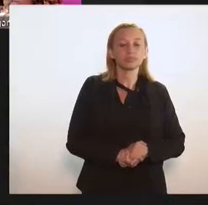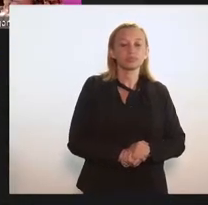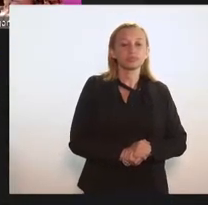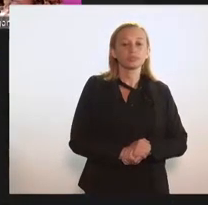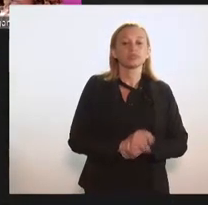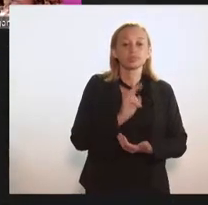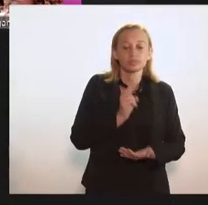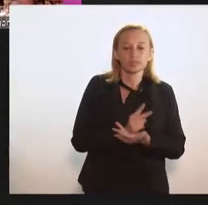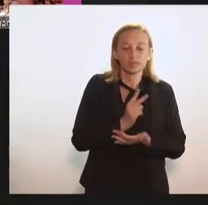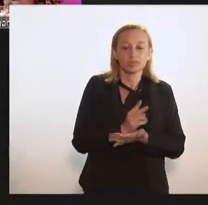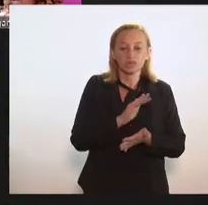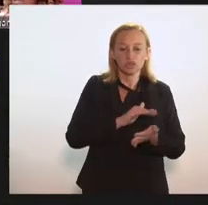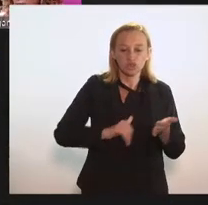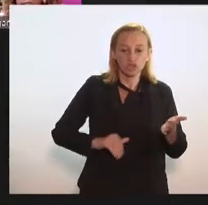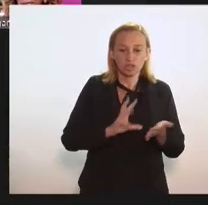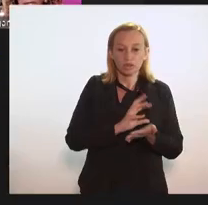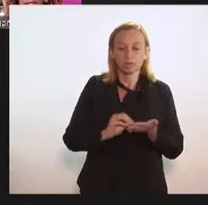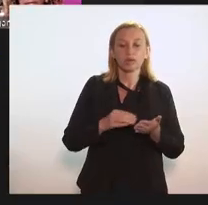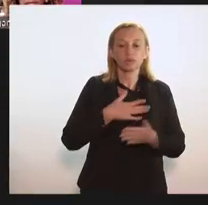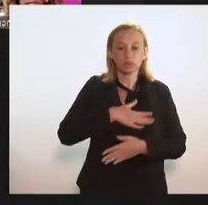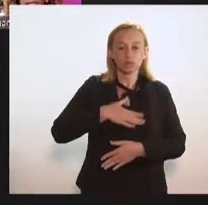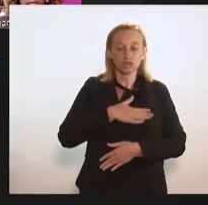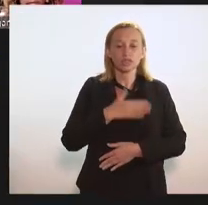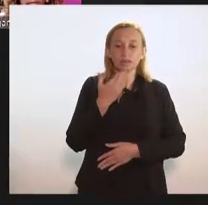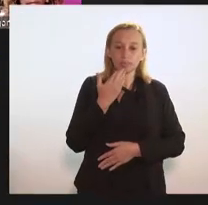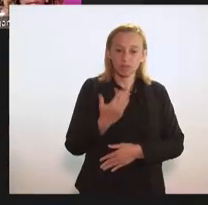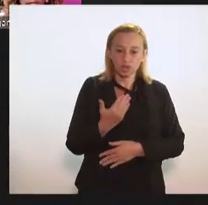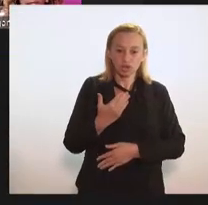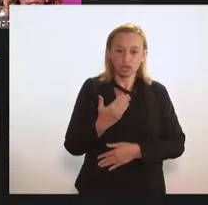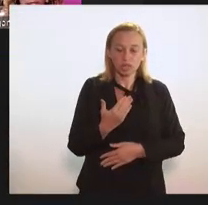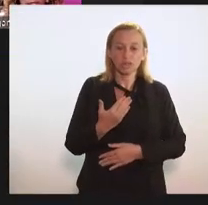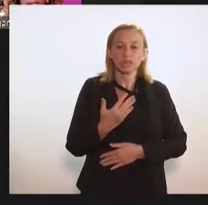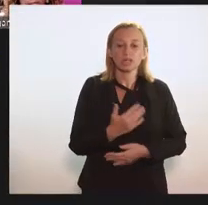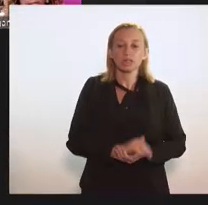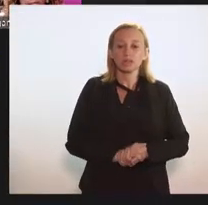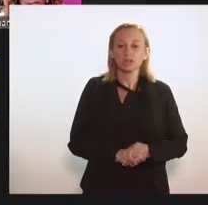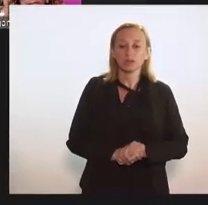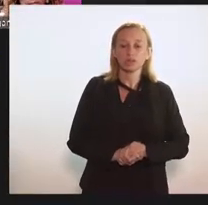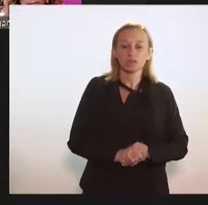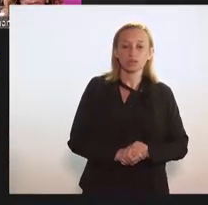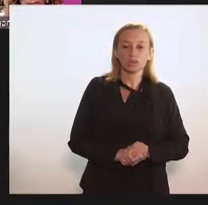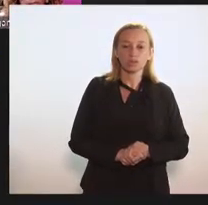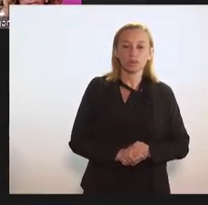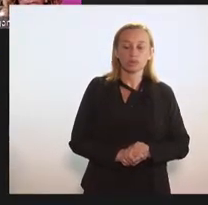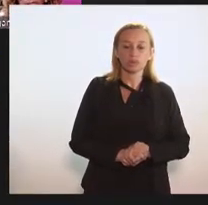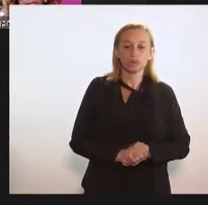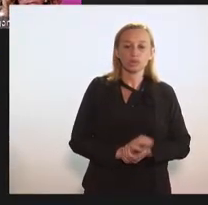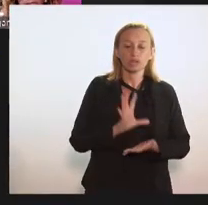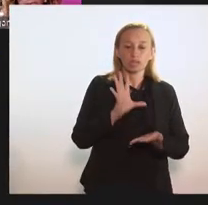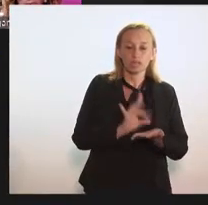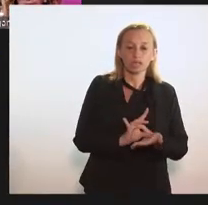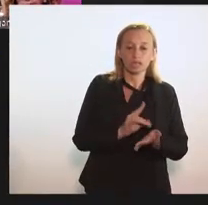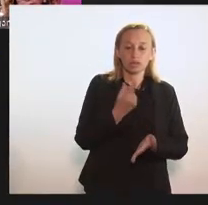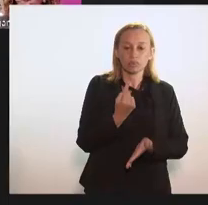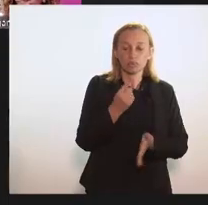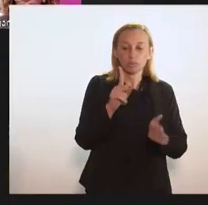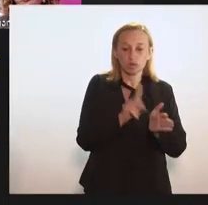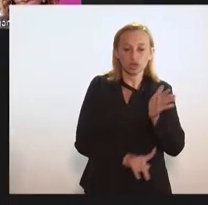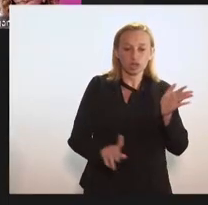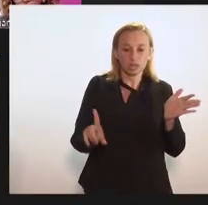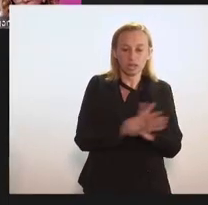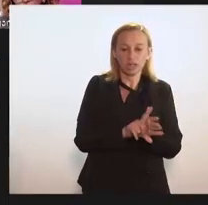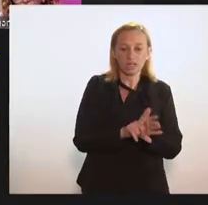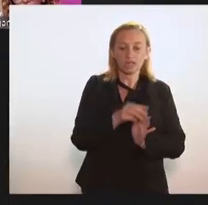mesmo sendo retirado de pauta Eu gostaria de pedir é solicitar que seja anexado um projeto de lei